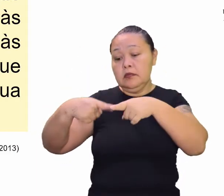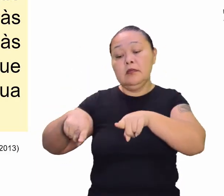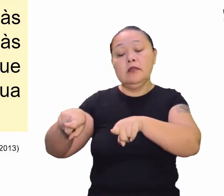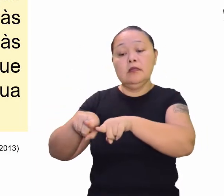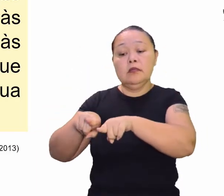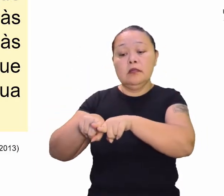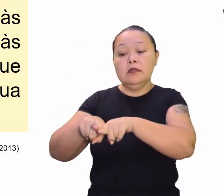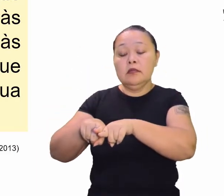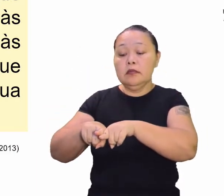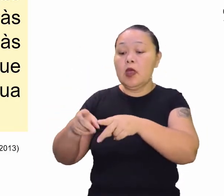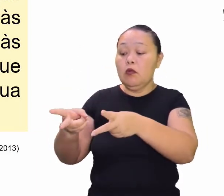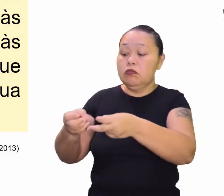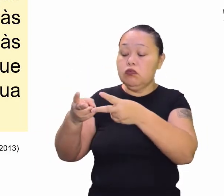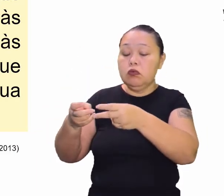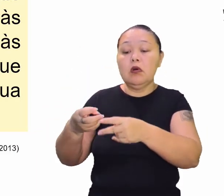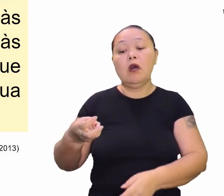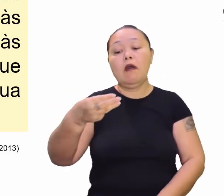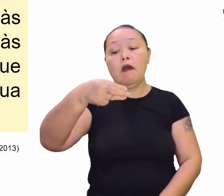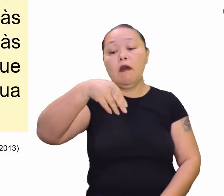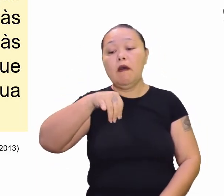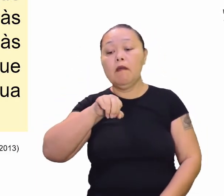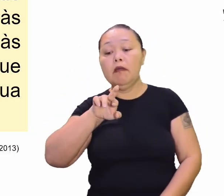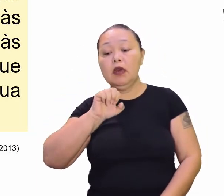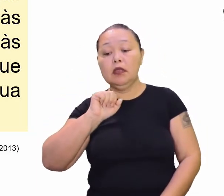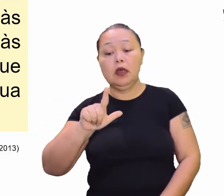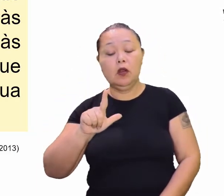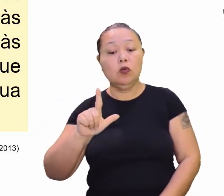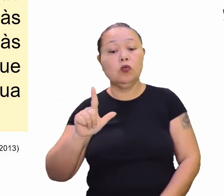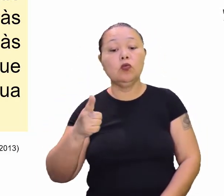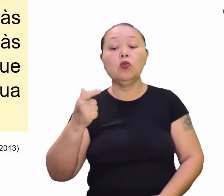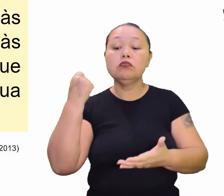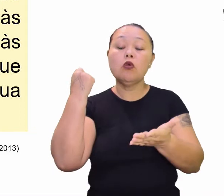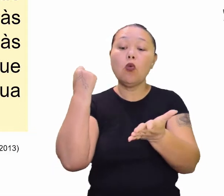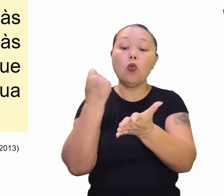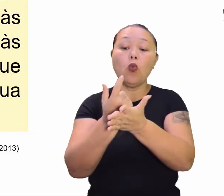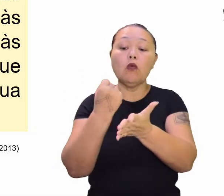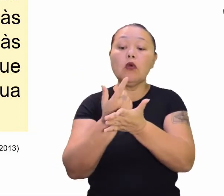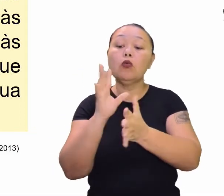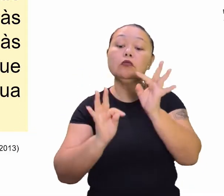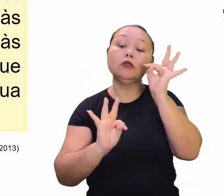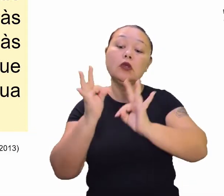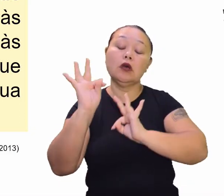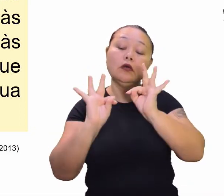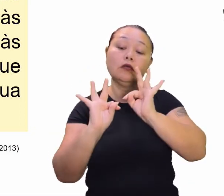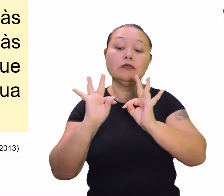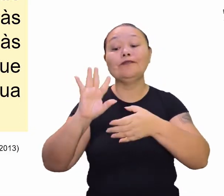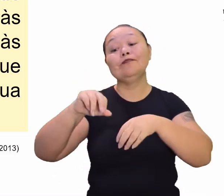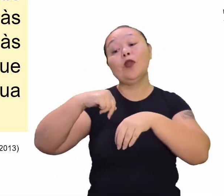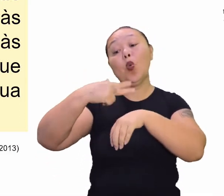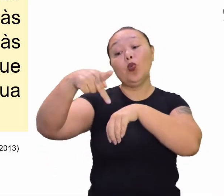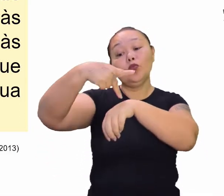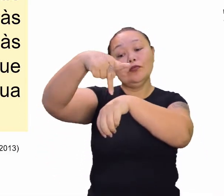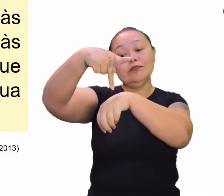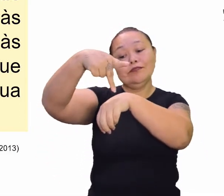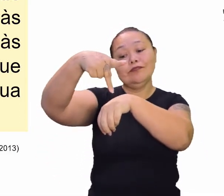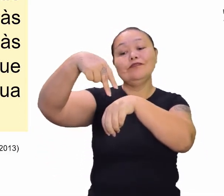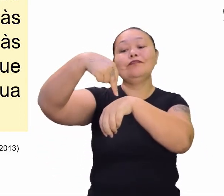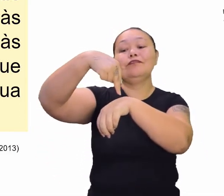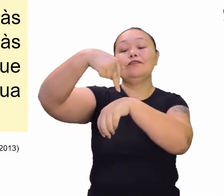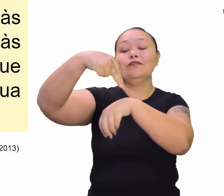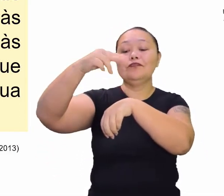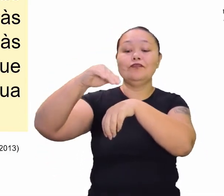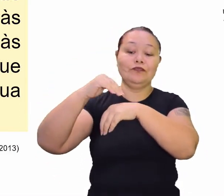também do extrativismo mineral. Então, eles compram de onde essa tecnologia? Das nações